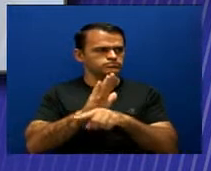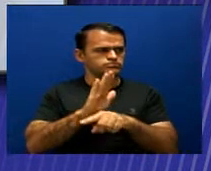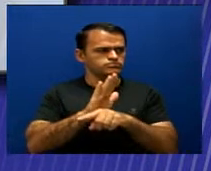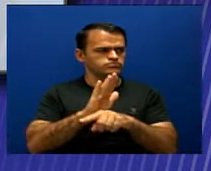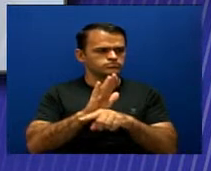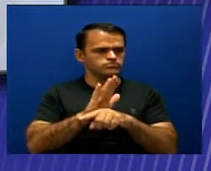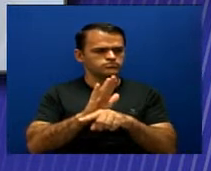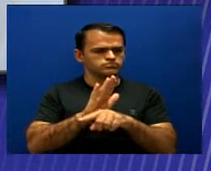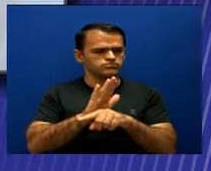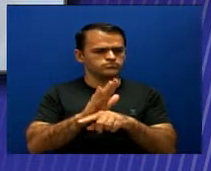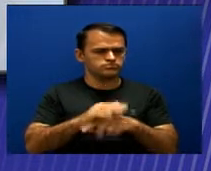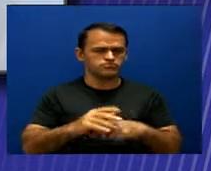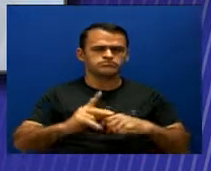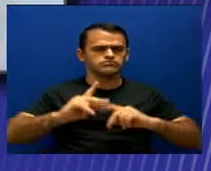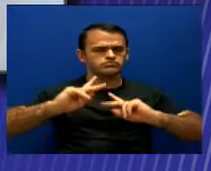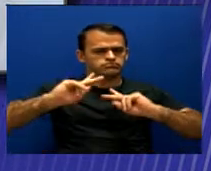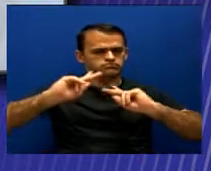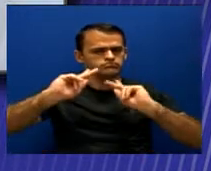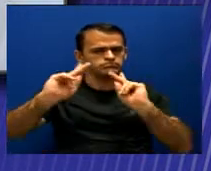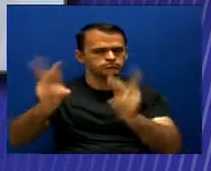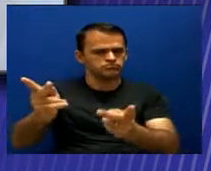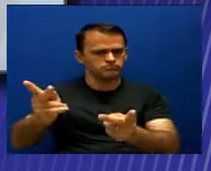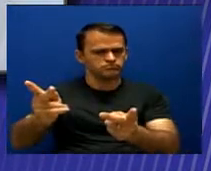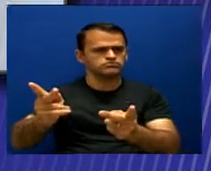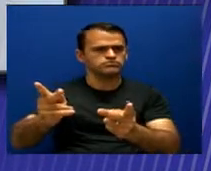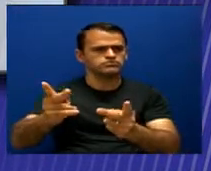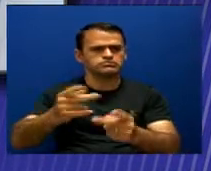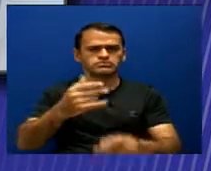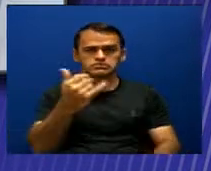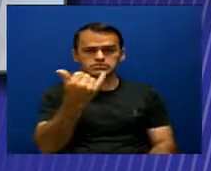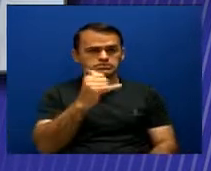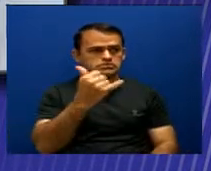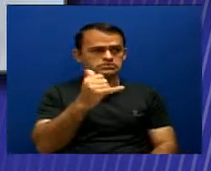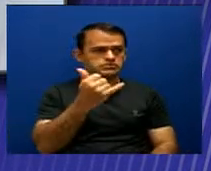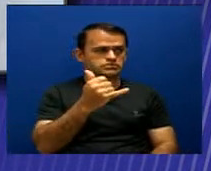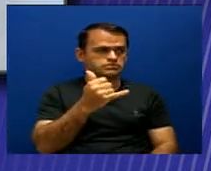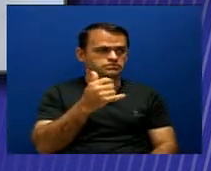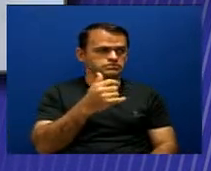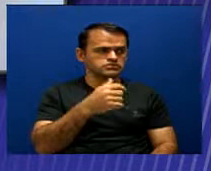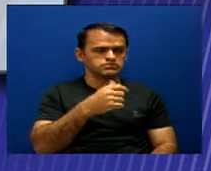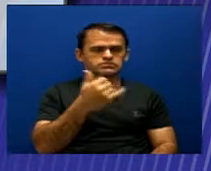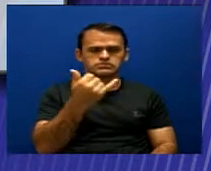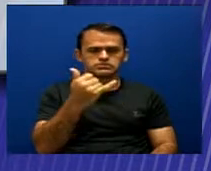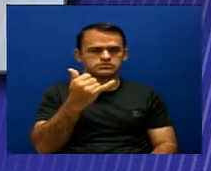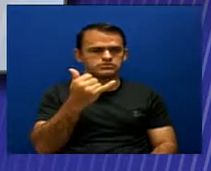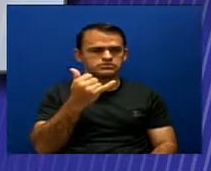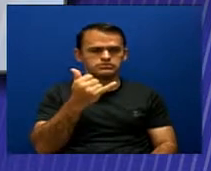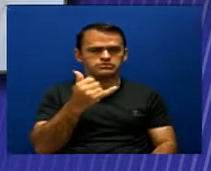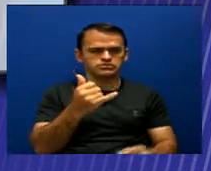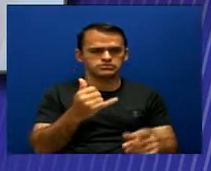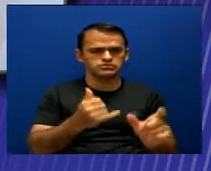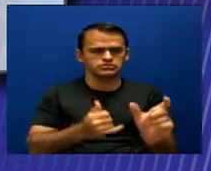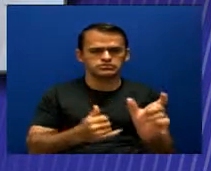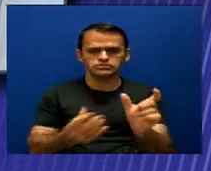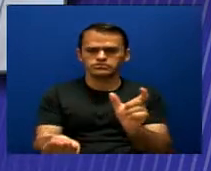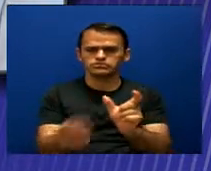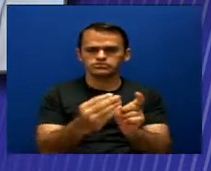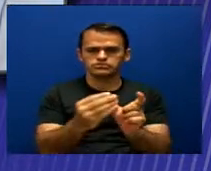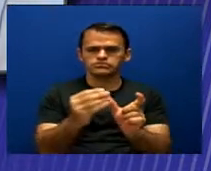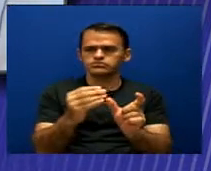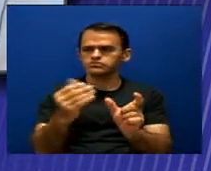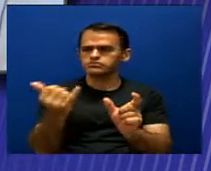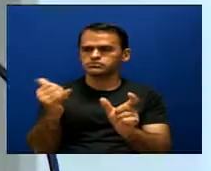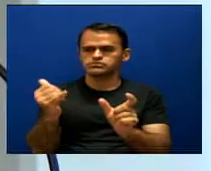E eu vou visitar. Eu queria até pegar Isso. o telefone do senhor em off. Eu coloquei meu telefone no cartãozinho que eu